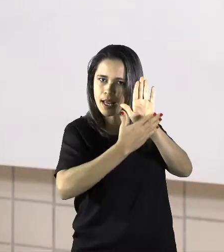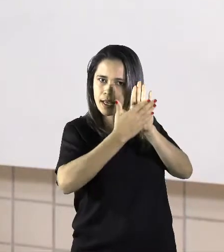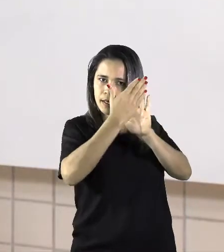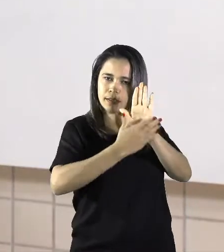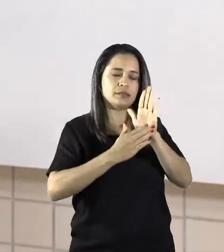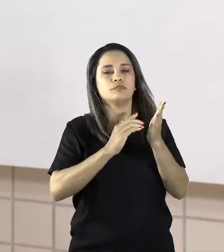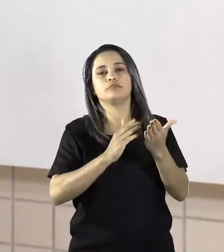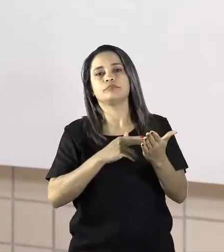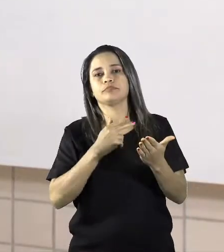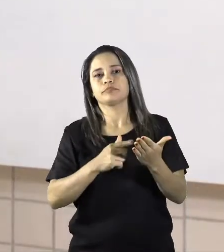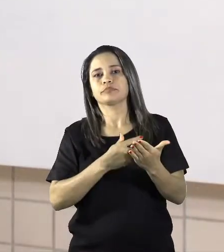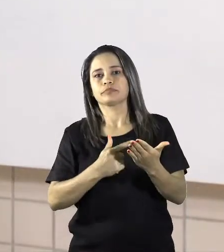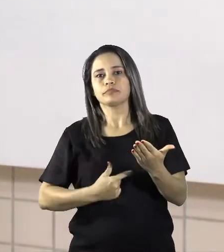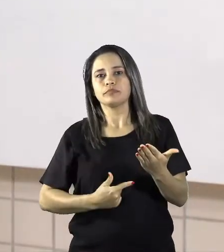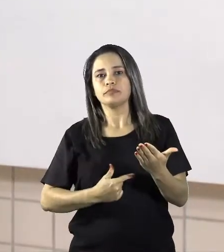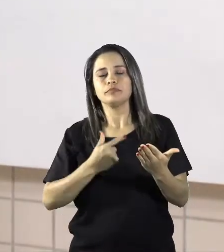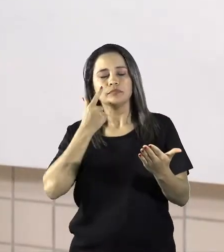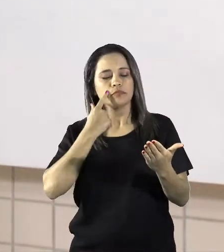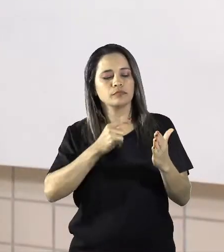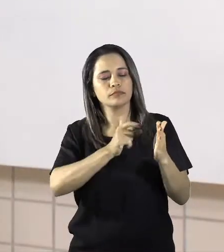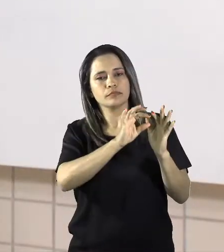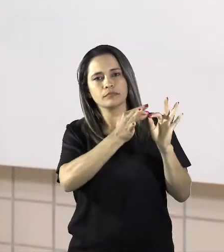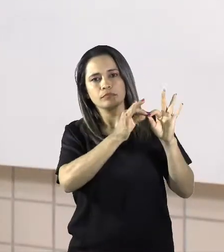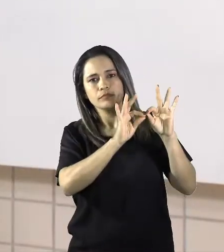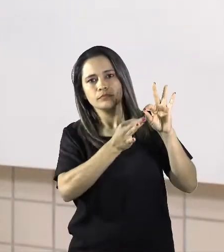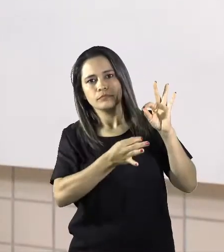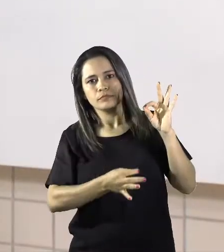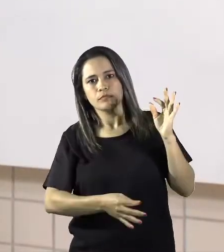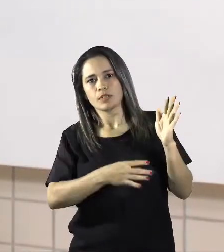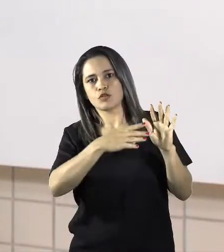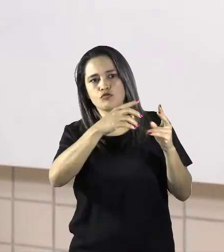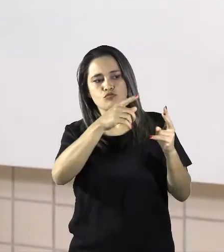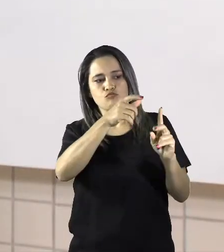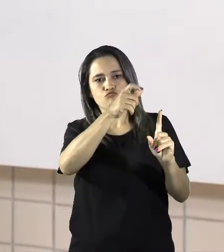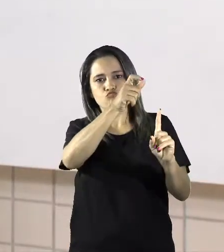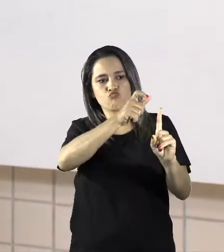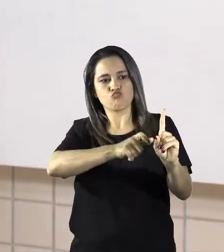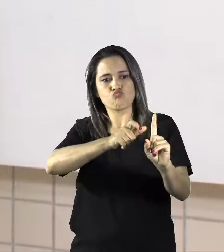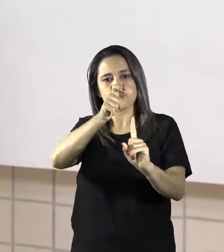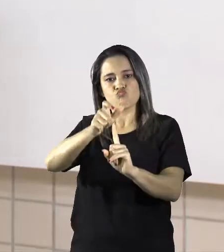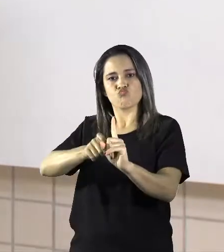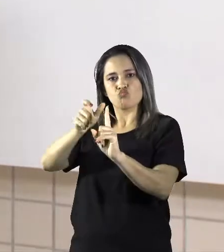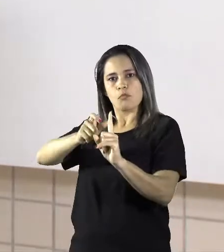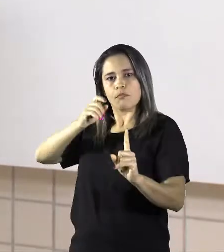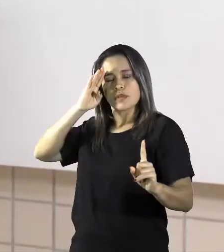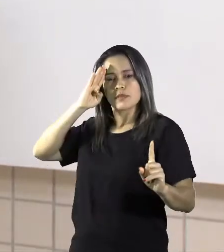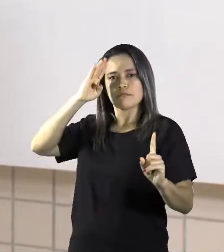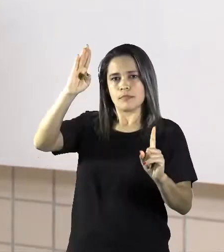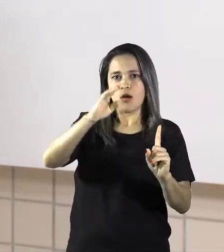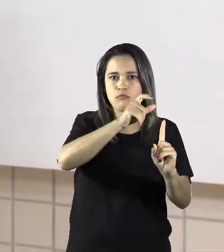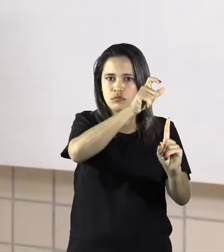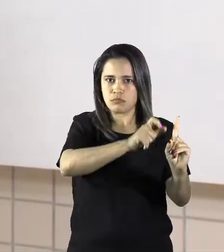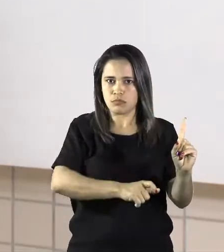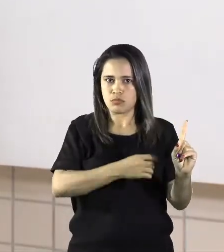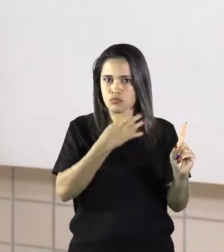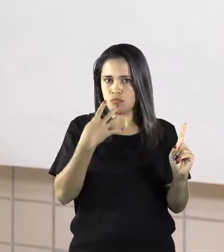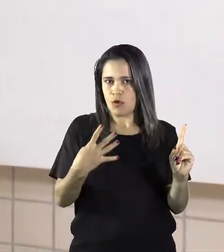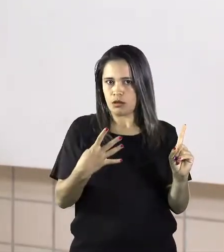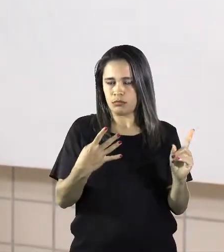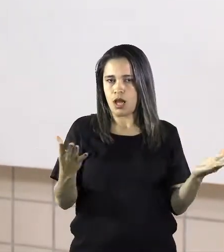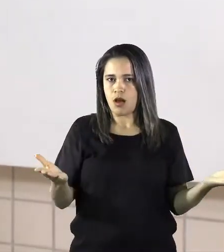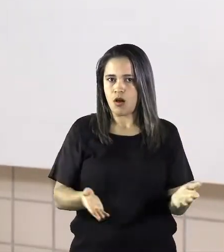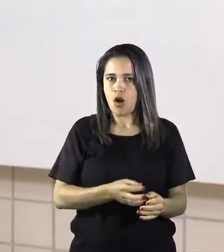né? E viu a descrição dos 4 personagens principais. Então nós vamos agora para a